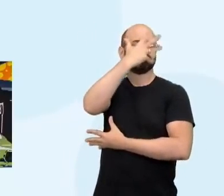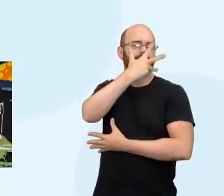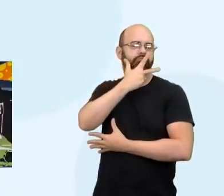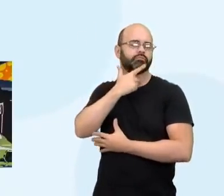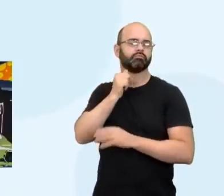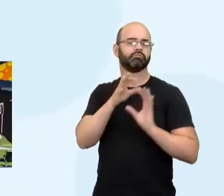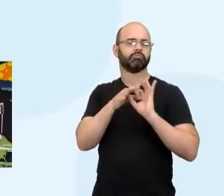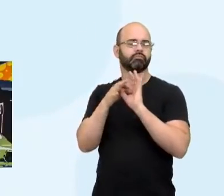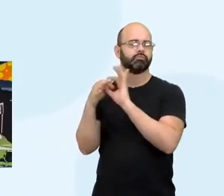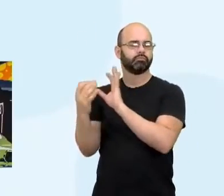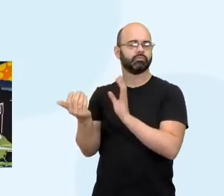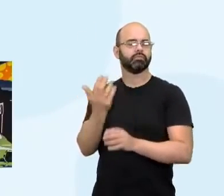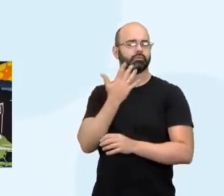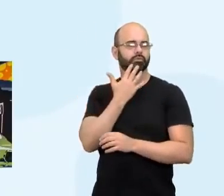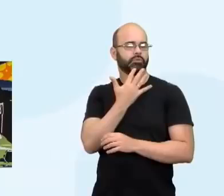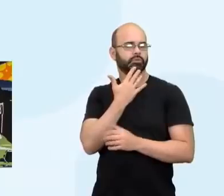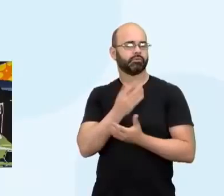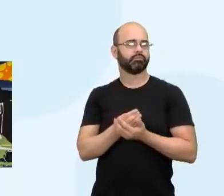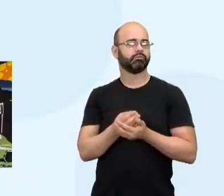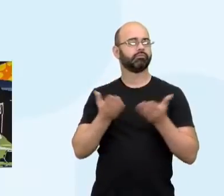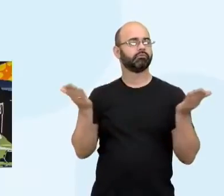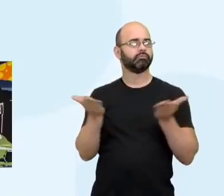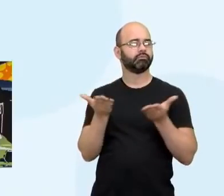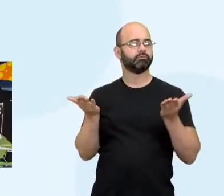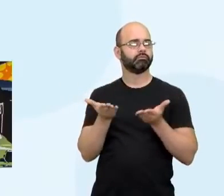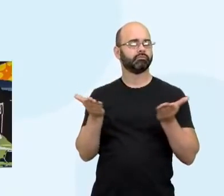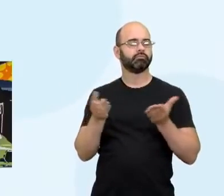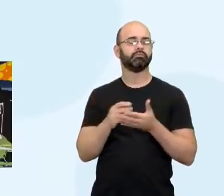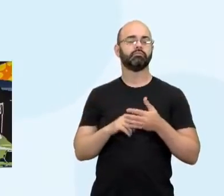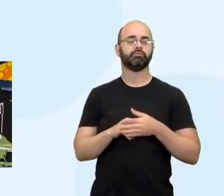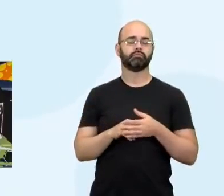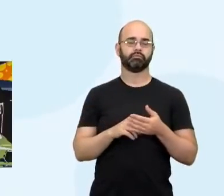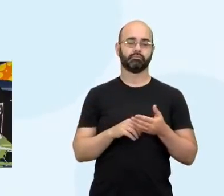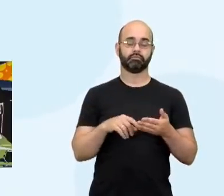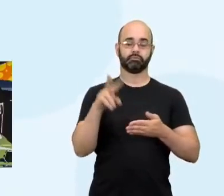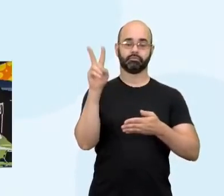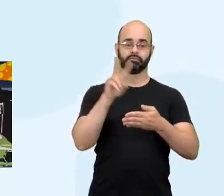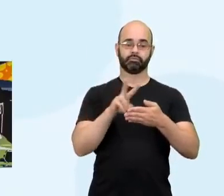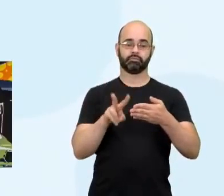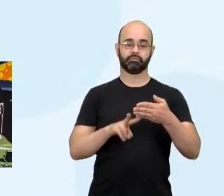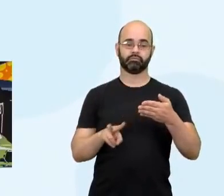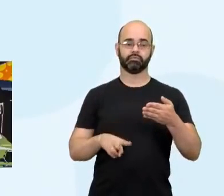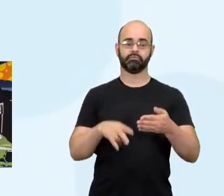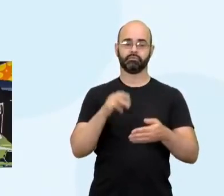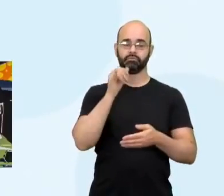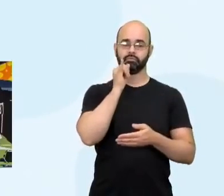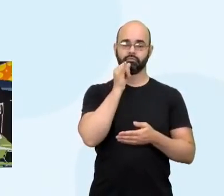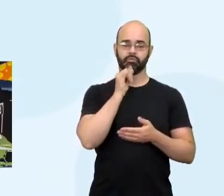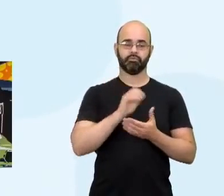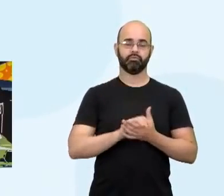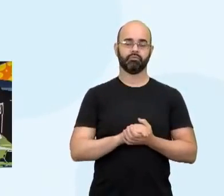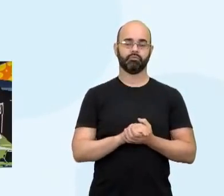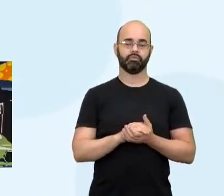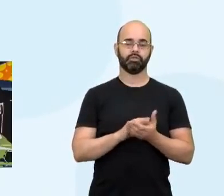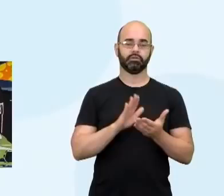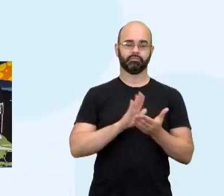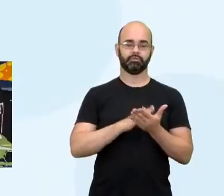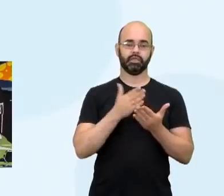contexto das cores. E agora nós vamos fazer a leitura. Aí, no caso, tem o exemplo de modelo, né, de grafites. Vamos falar